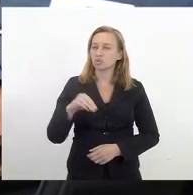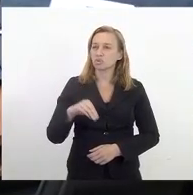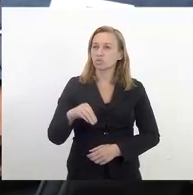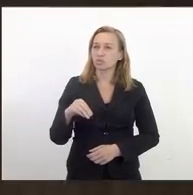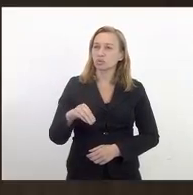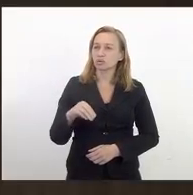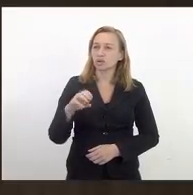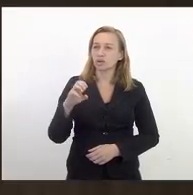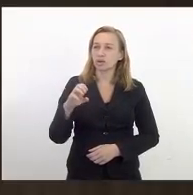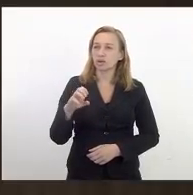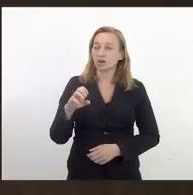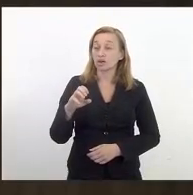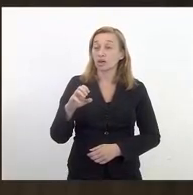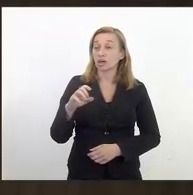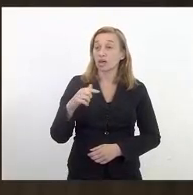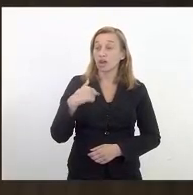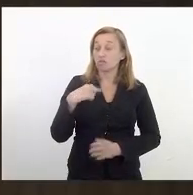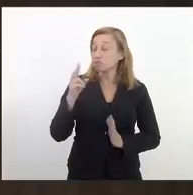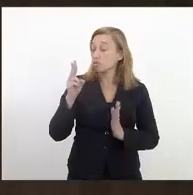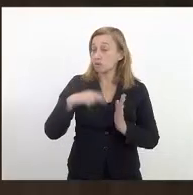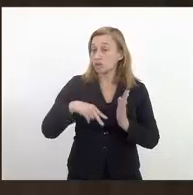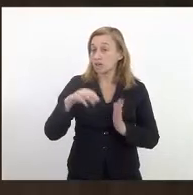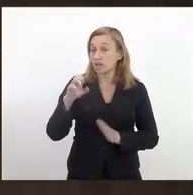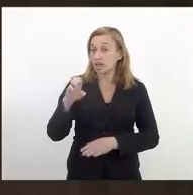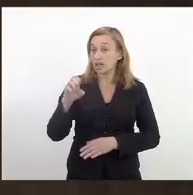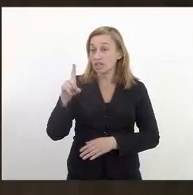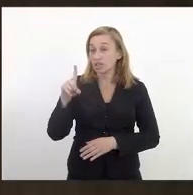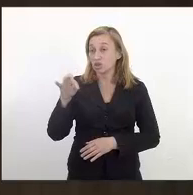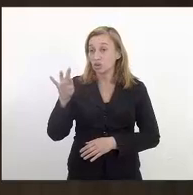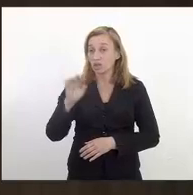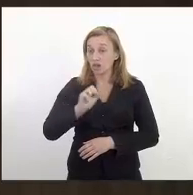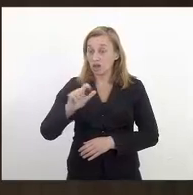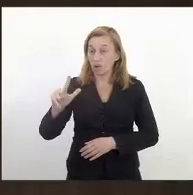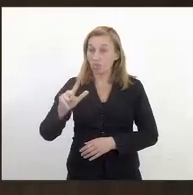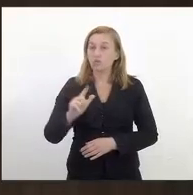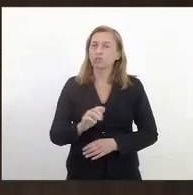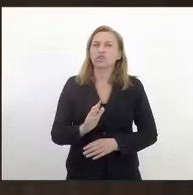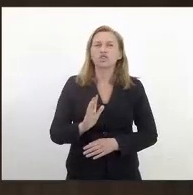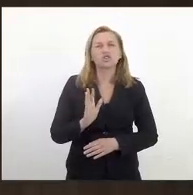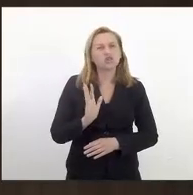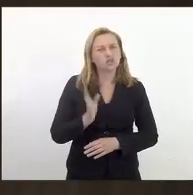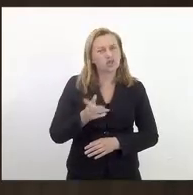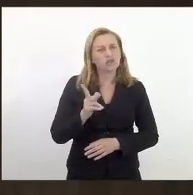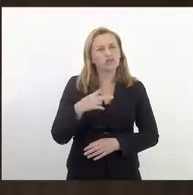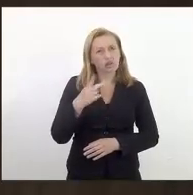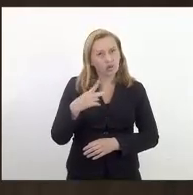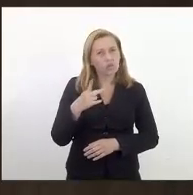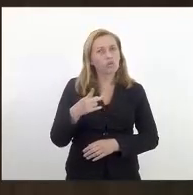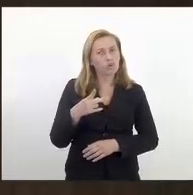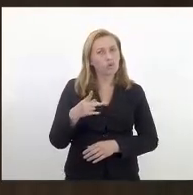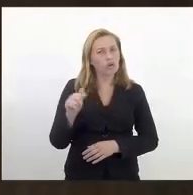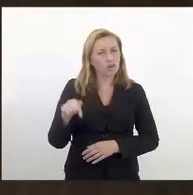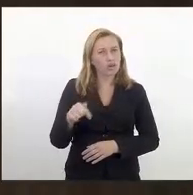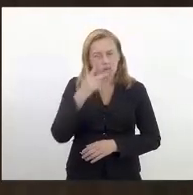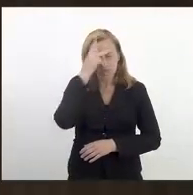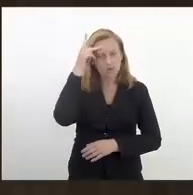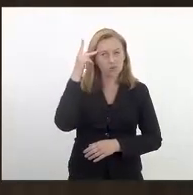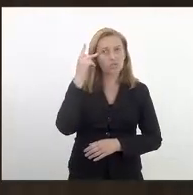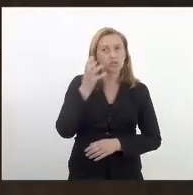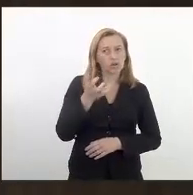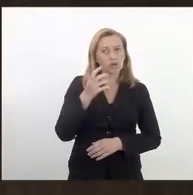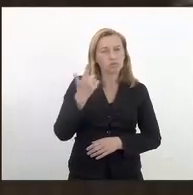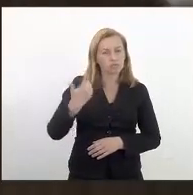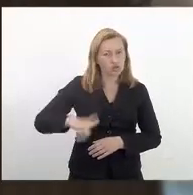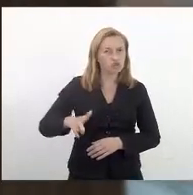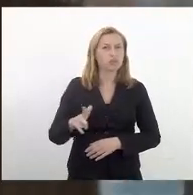eu não tinha lido ele agora em plenário Alguém já disse eu quero repetir que